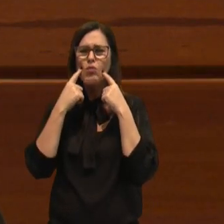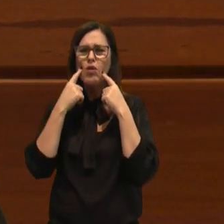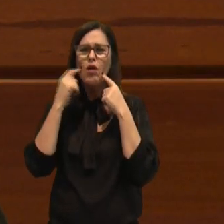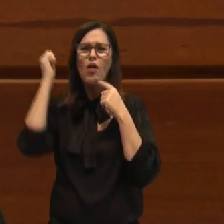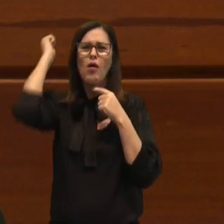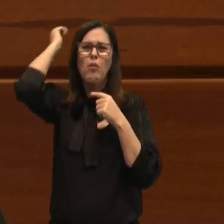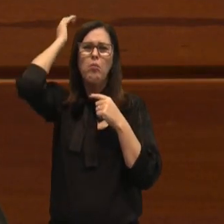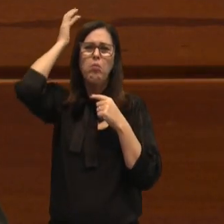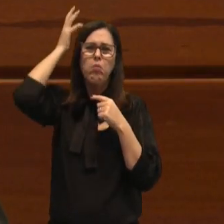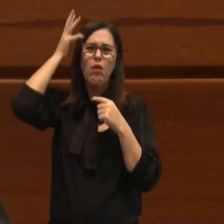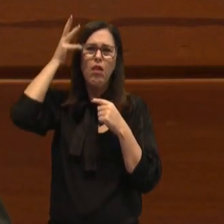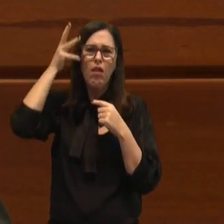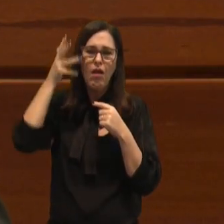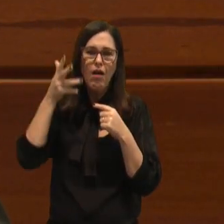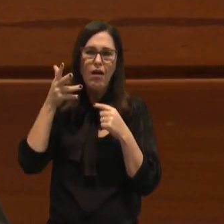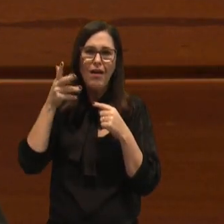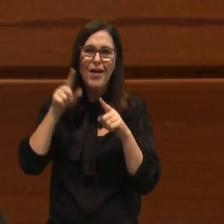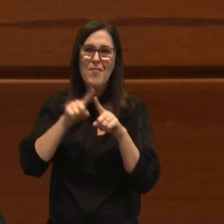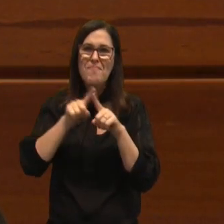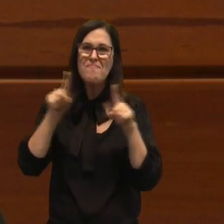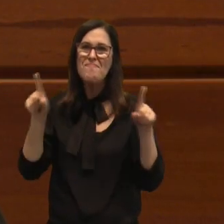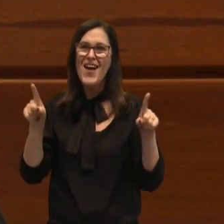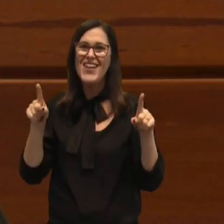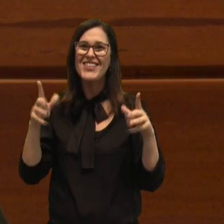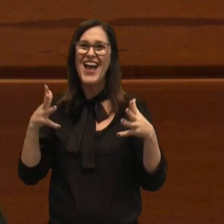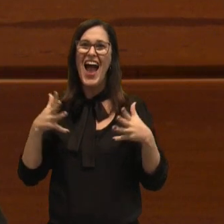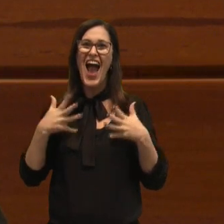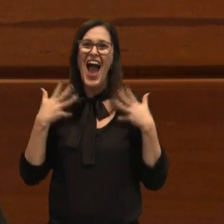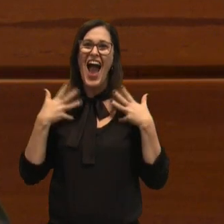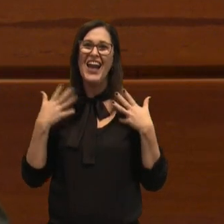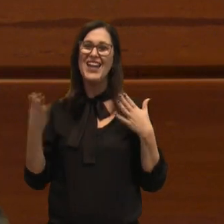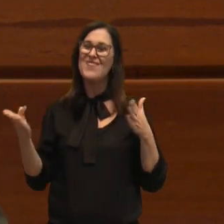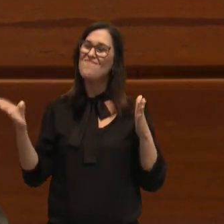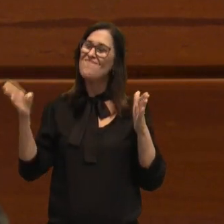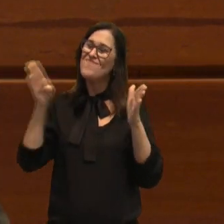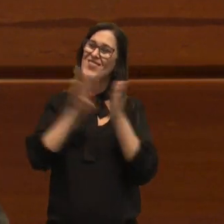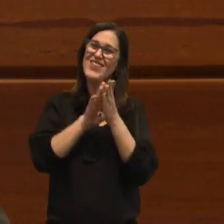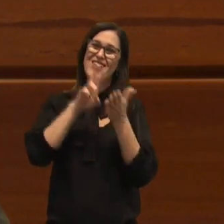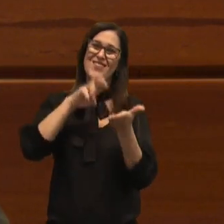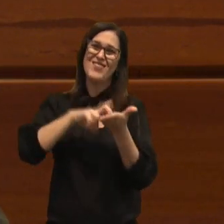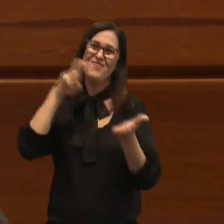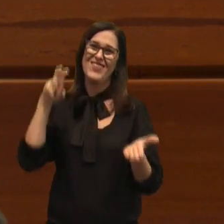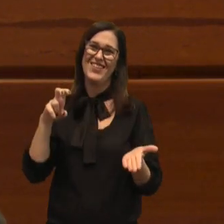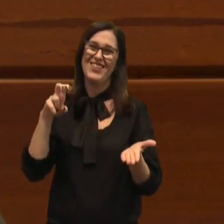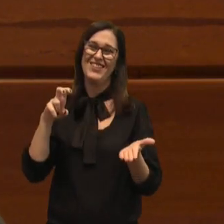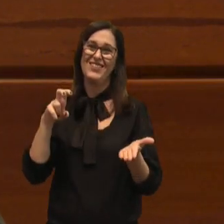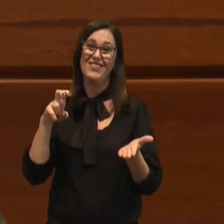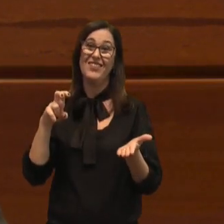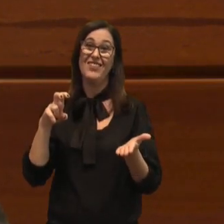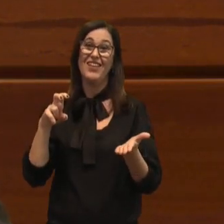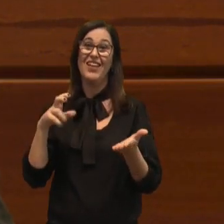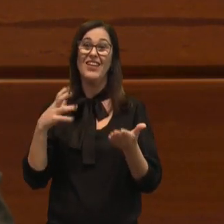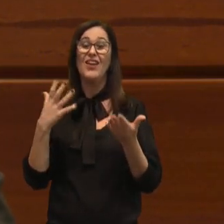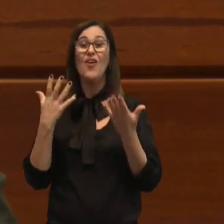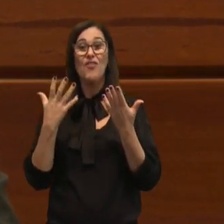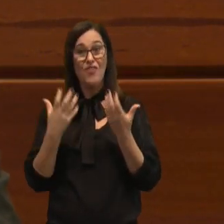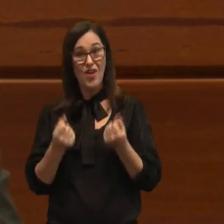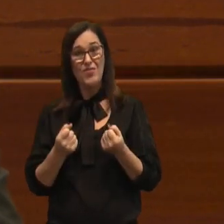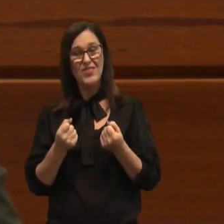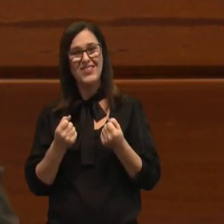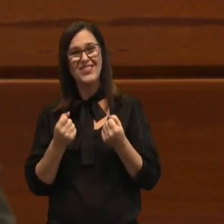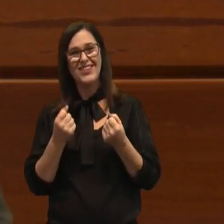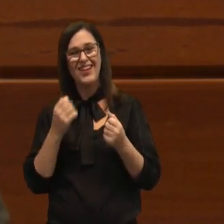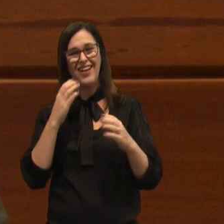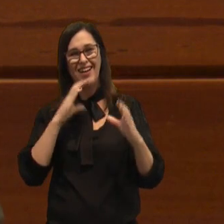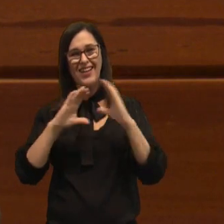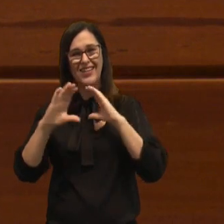durar uma noite, mas a alegria vem pela manhã, meus irmãos. E é isto que nós cantaremos,